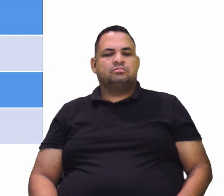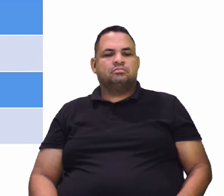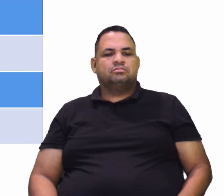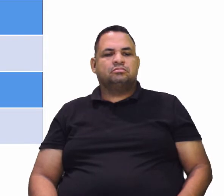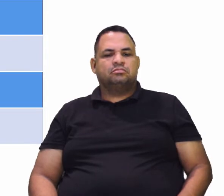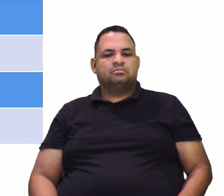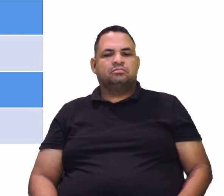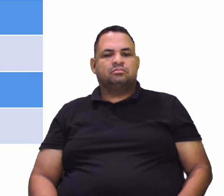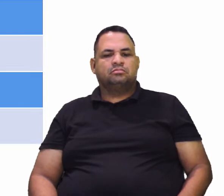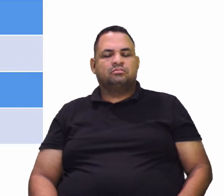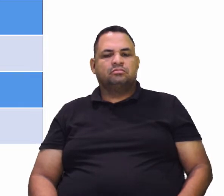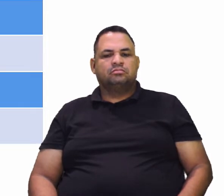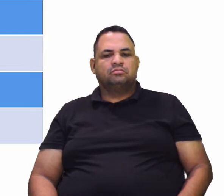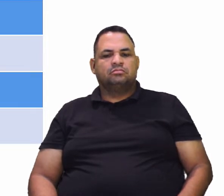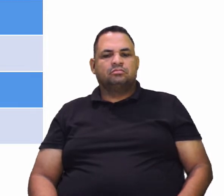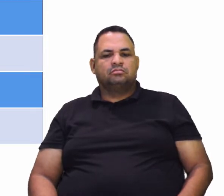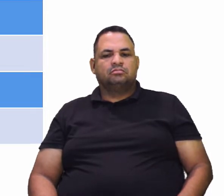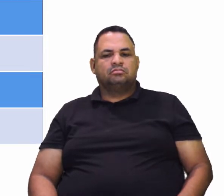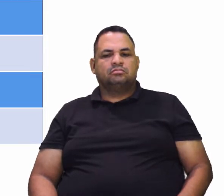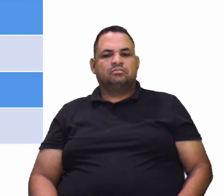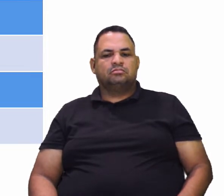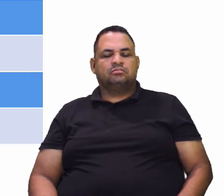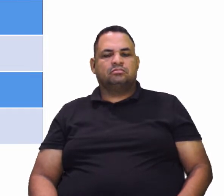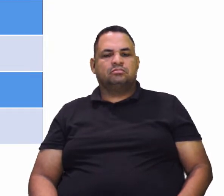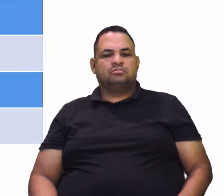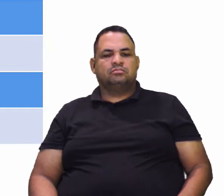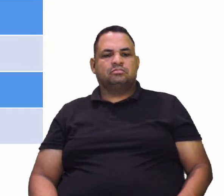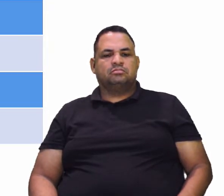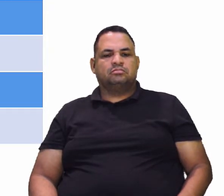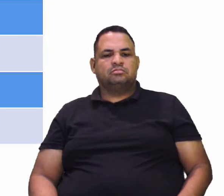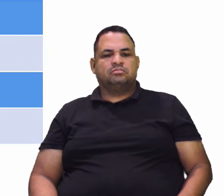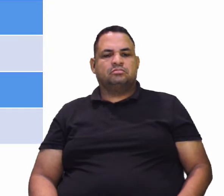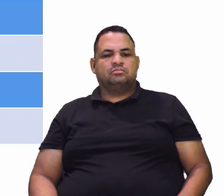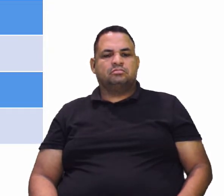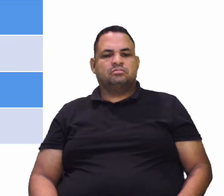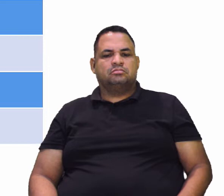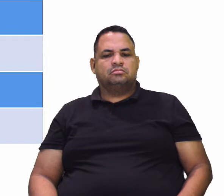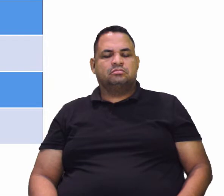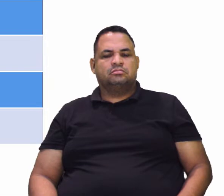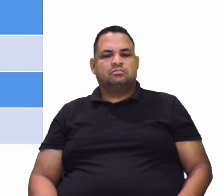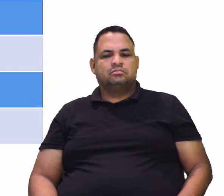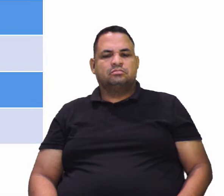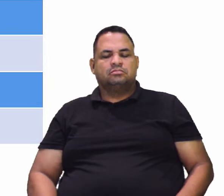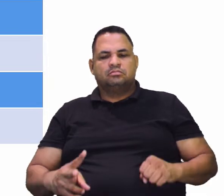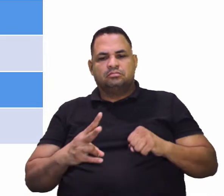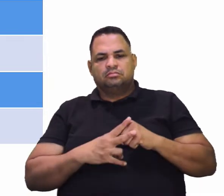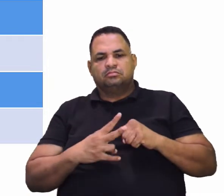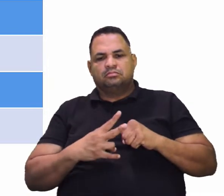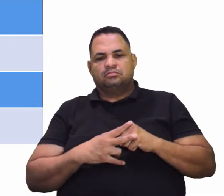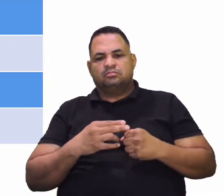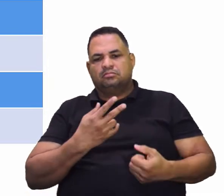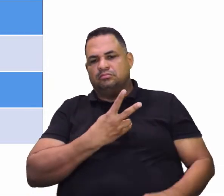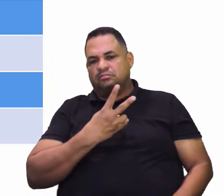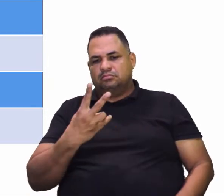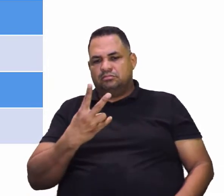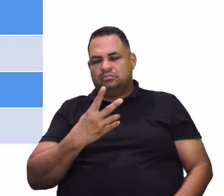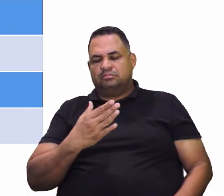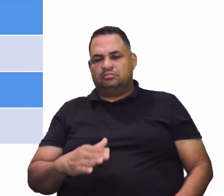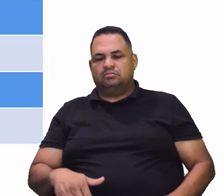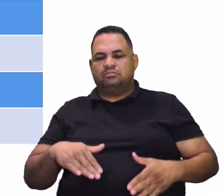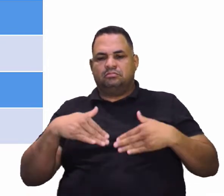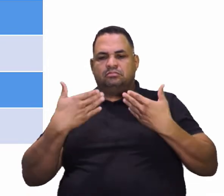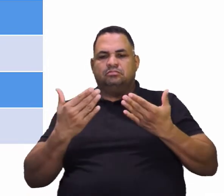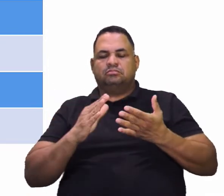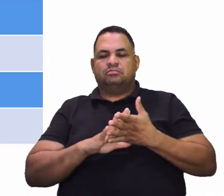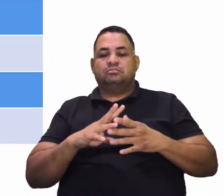O play e o... Então, acabou. O verbo to be, o going e o play.